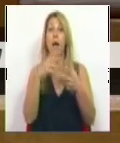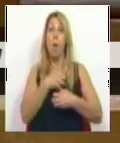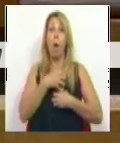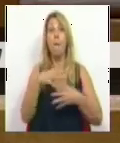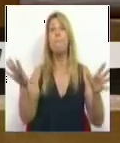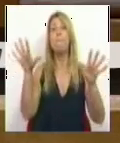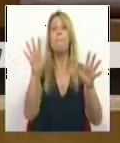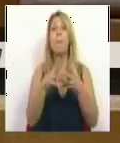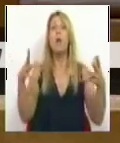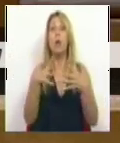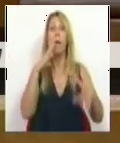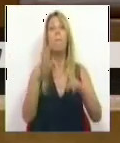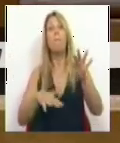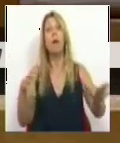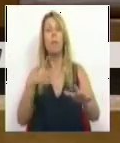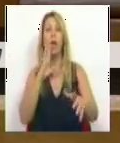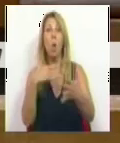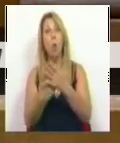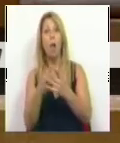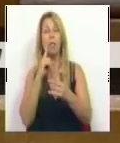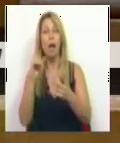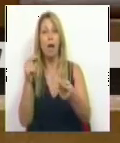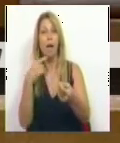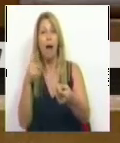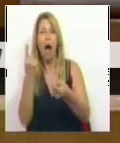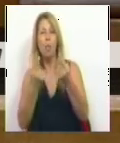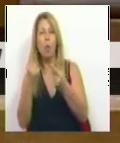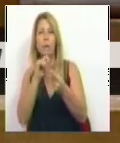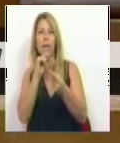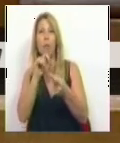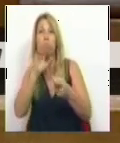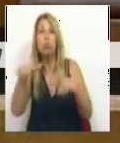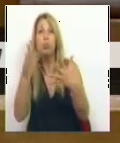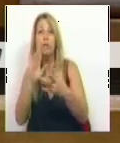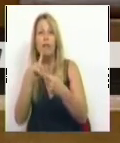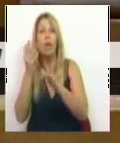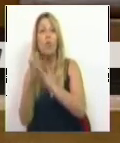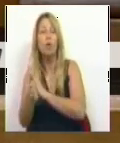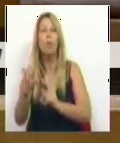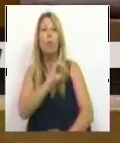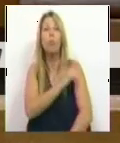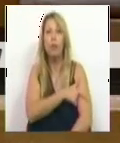coisa para a sua aspiração de poder. Não contam com o Bloco de Esquerda para a vossa novela.